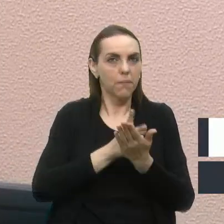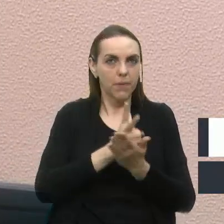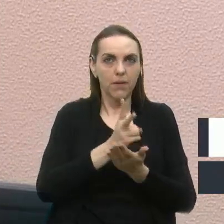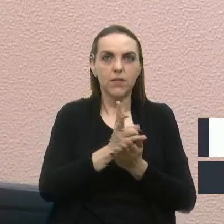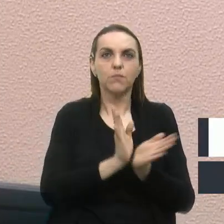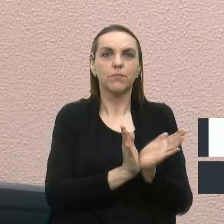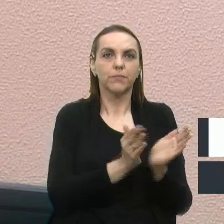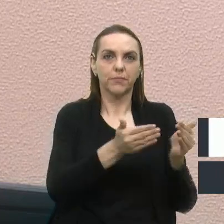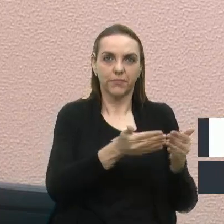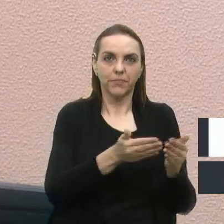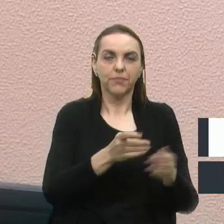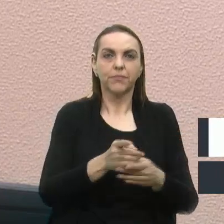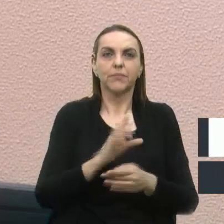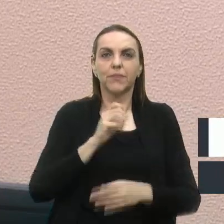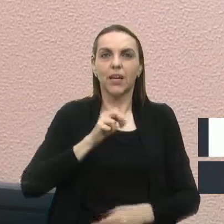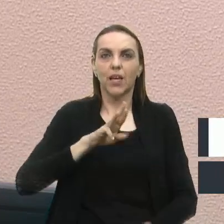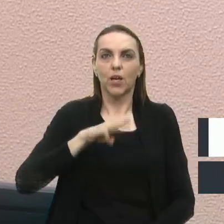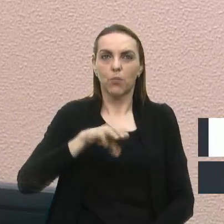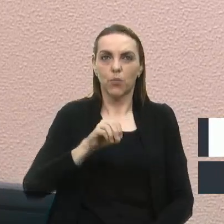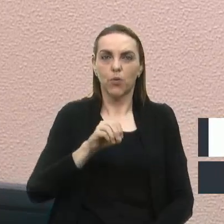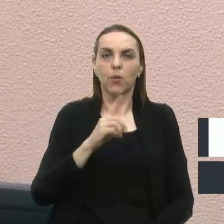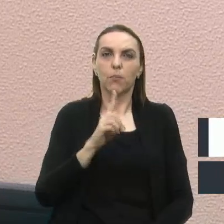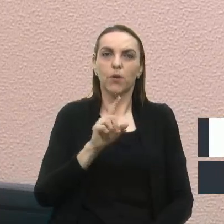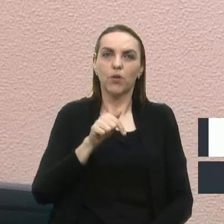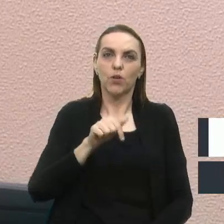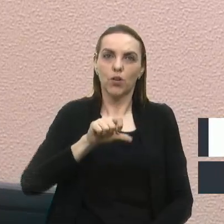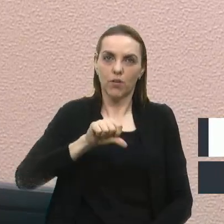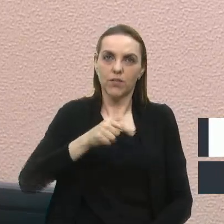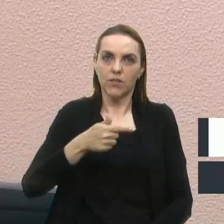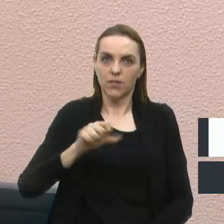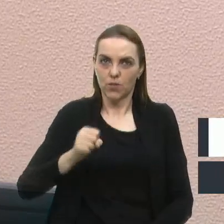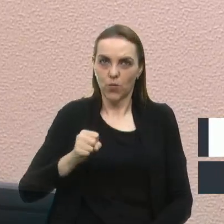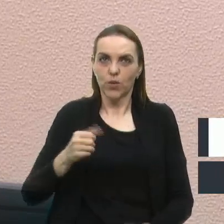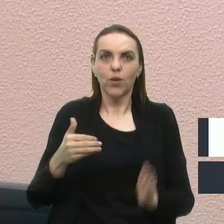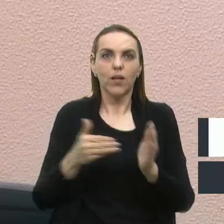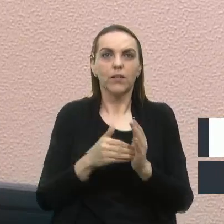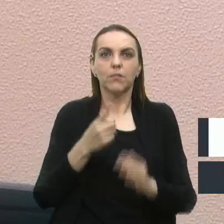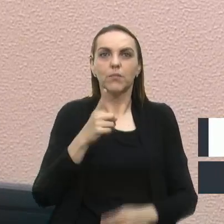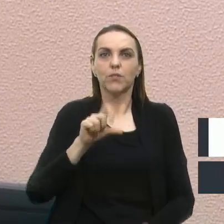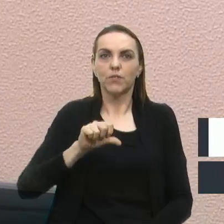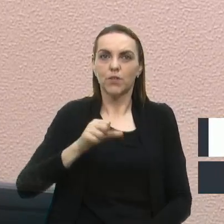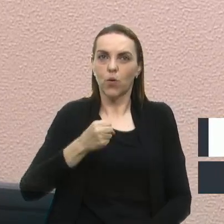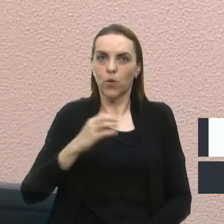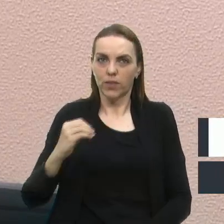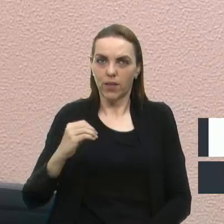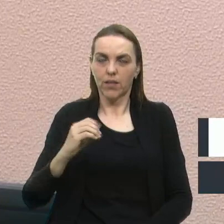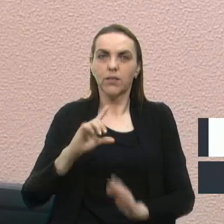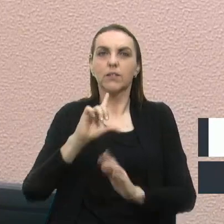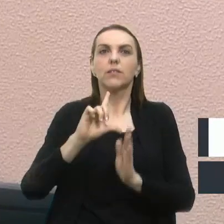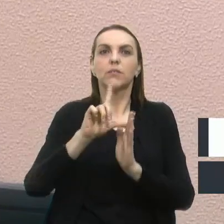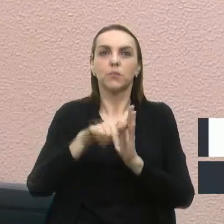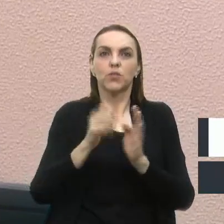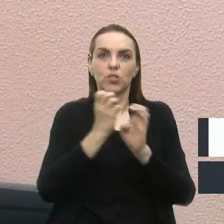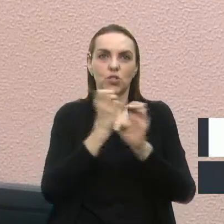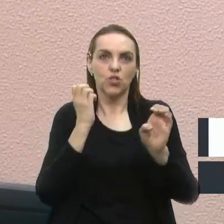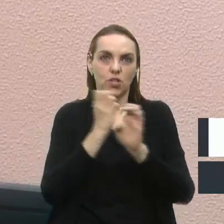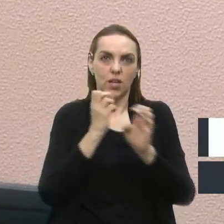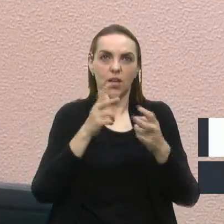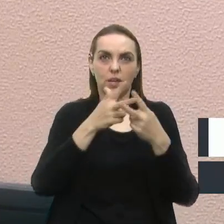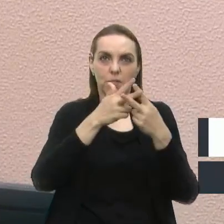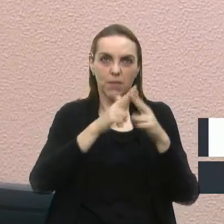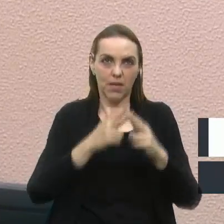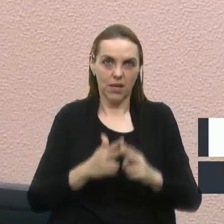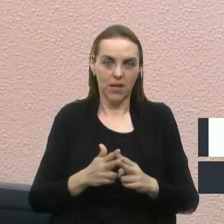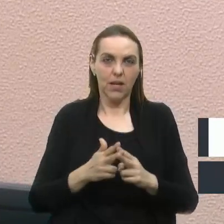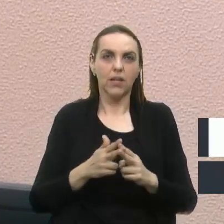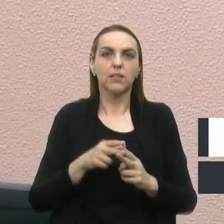anos de 78 a 1980. No ano seguinte, ingressou no curso de Engenharia Mecânica na